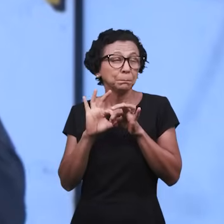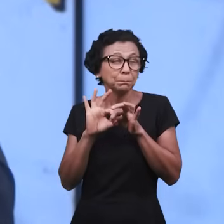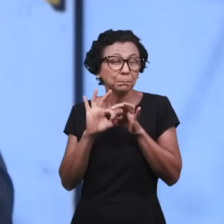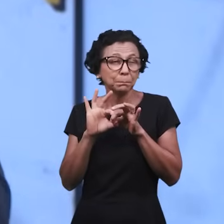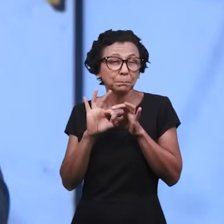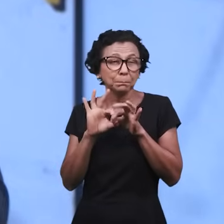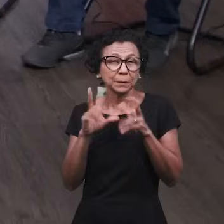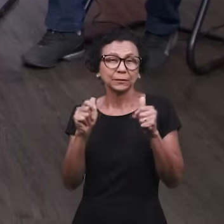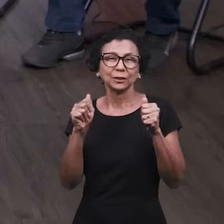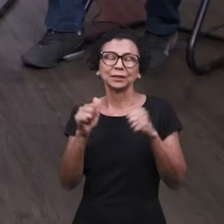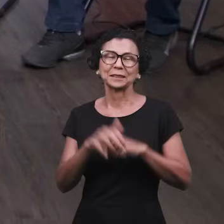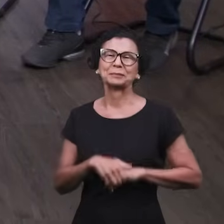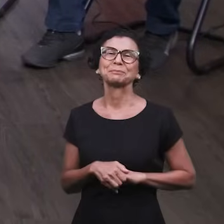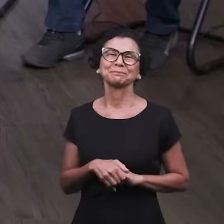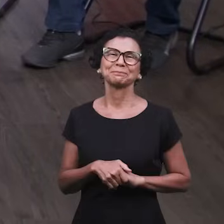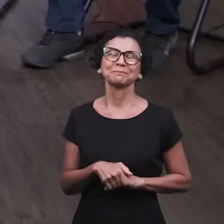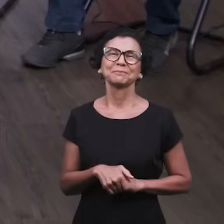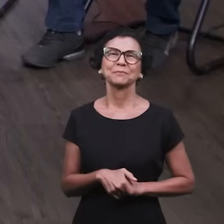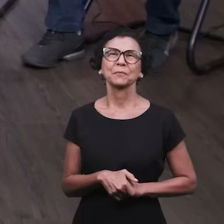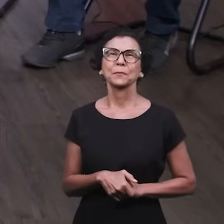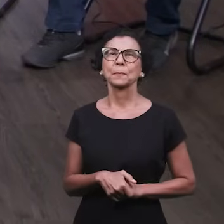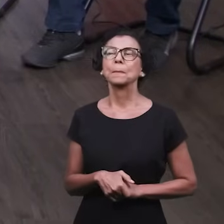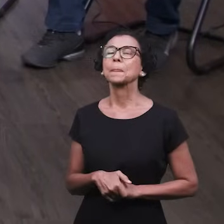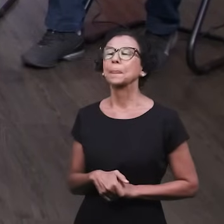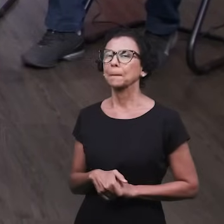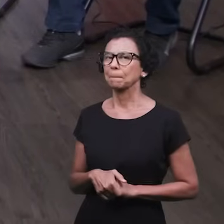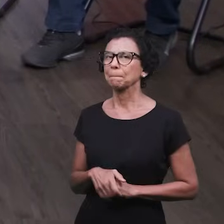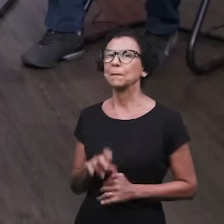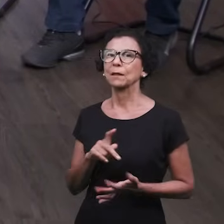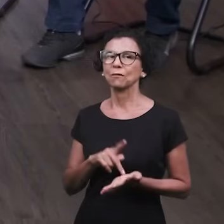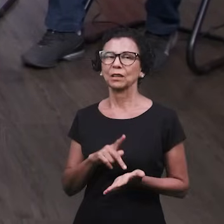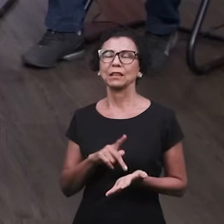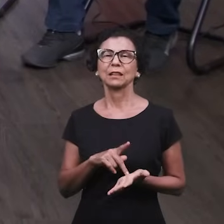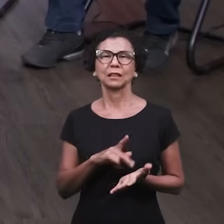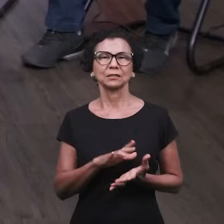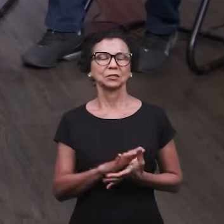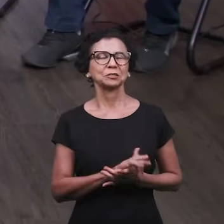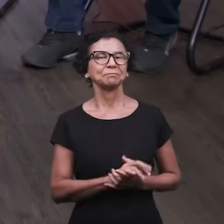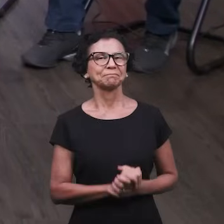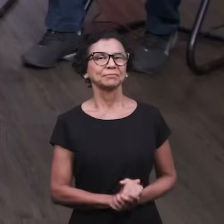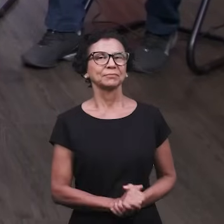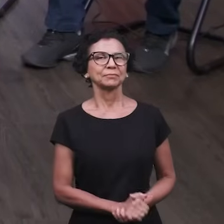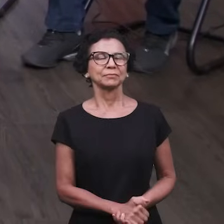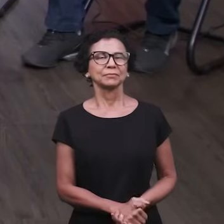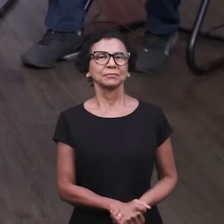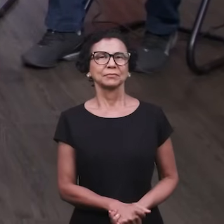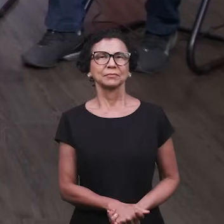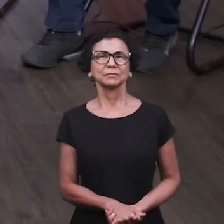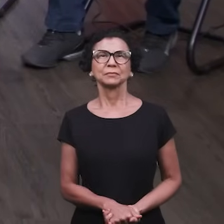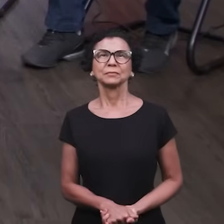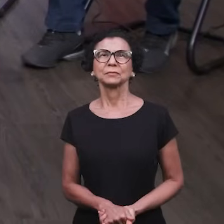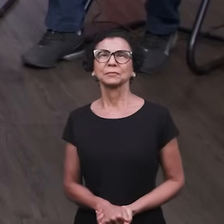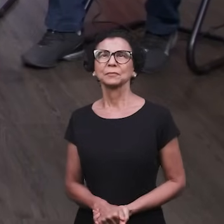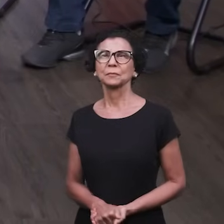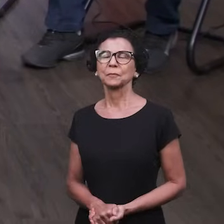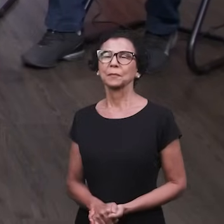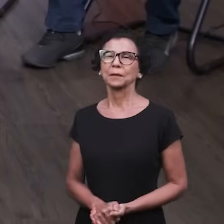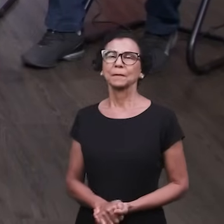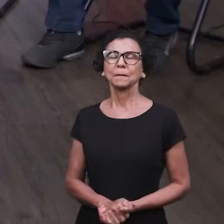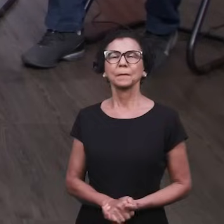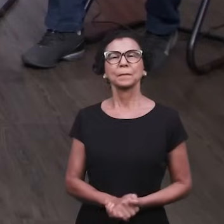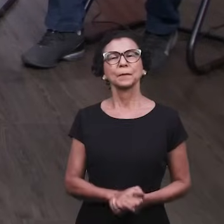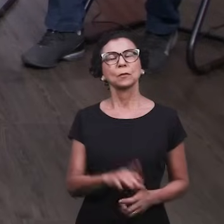comunhão maravilhosa, né, Fábio? Sim, os instrumentos, eles têm esse poder, né, de levar a pessoa mais